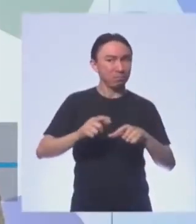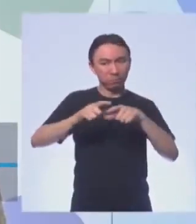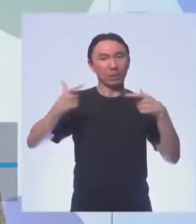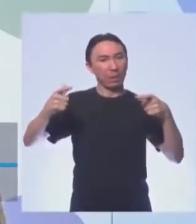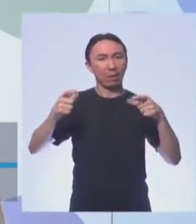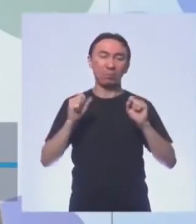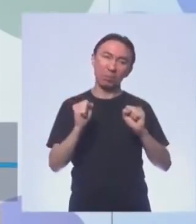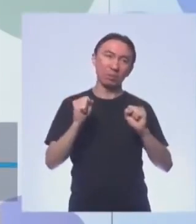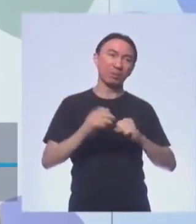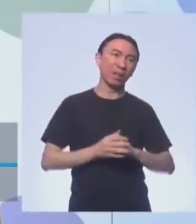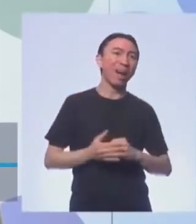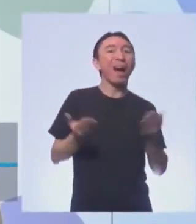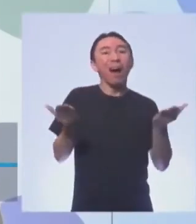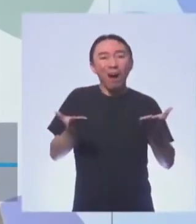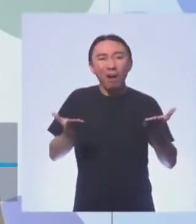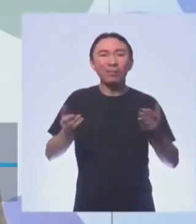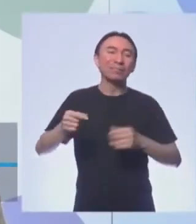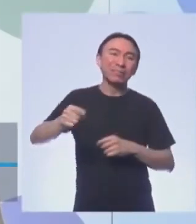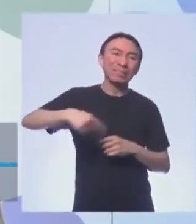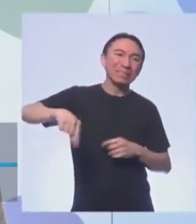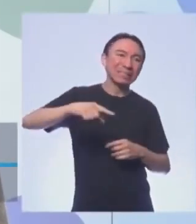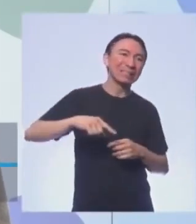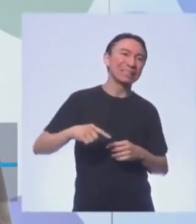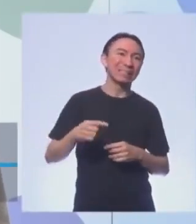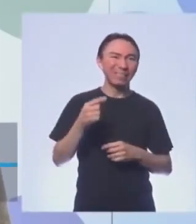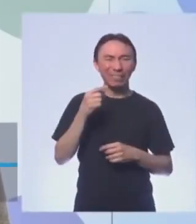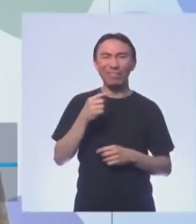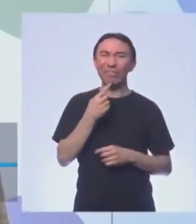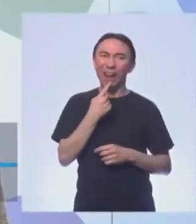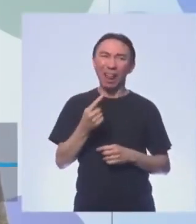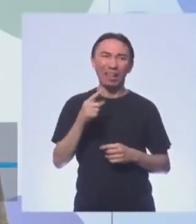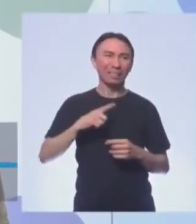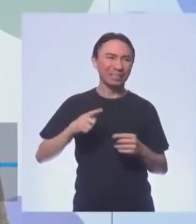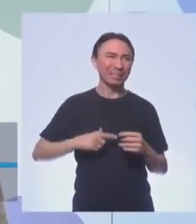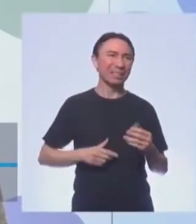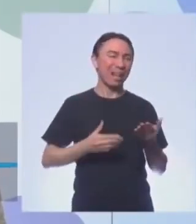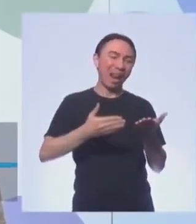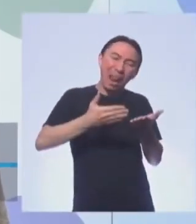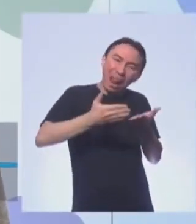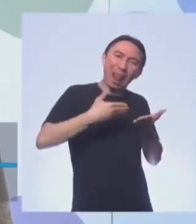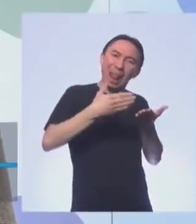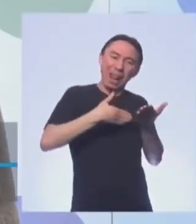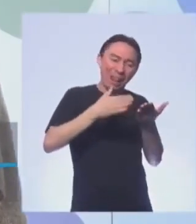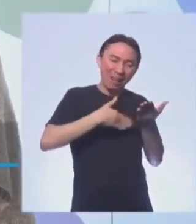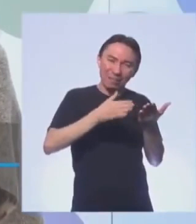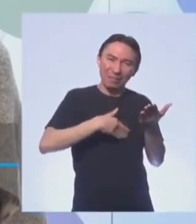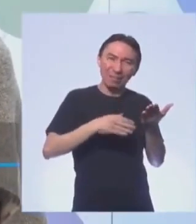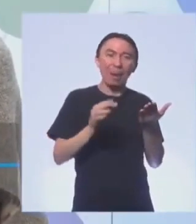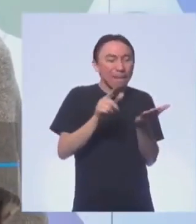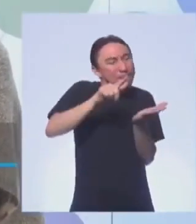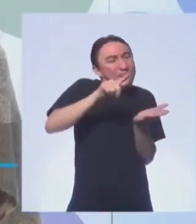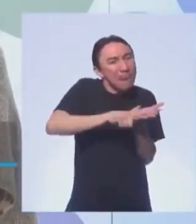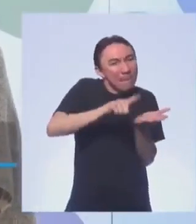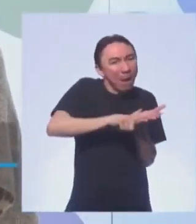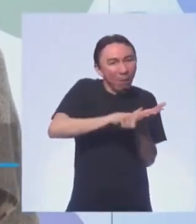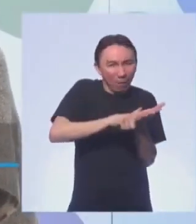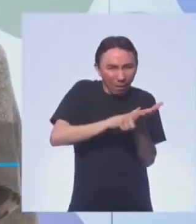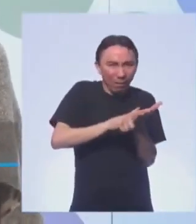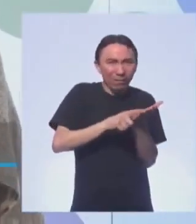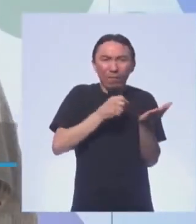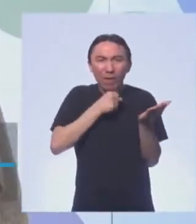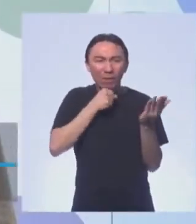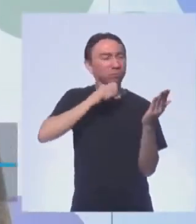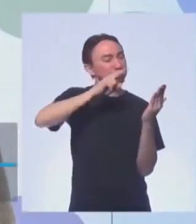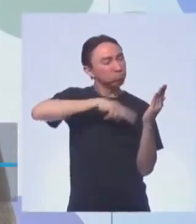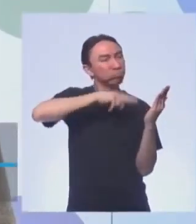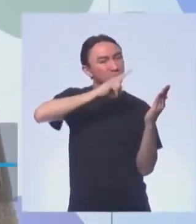leituras agora, e aí eu acredito que ele está falando de leituras mais físicas, livros, é a leitura de livros mesmo, mais né? tradicional, né? E as